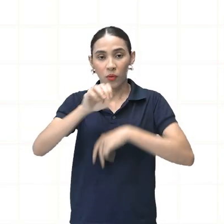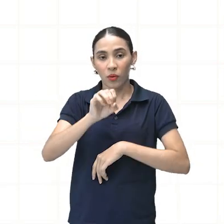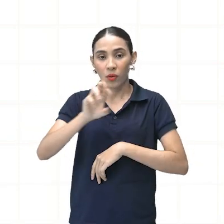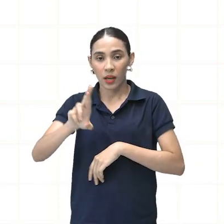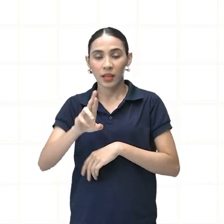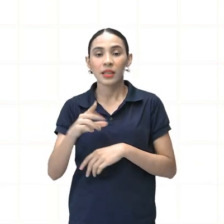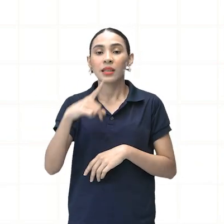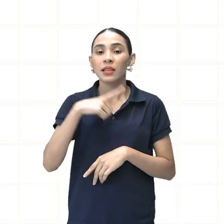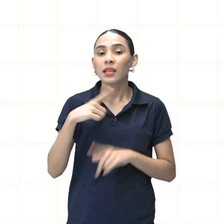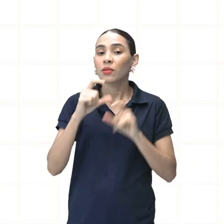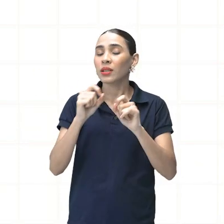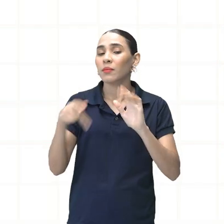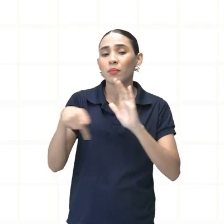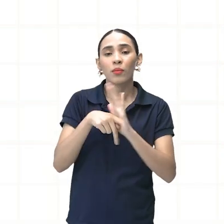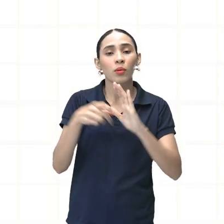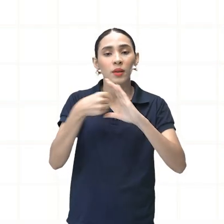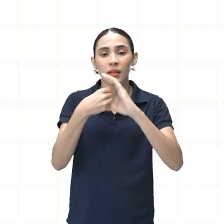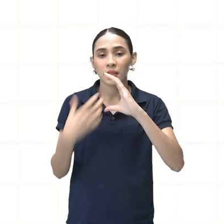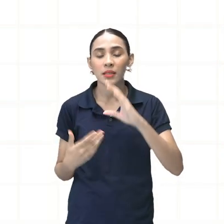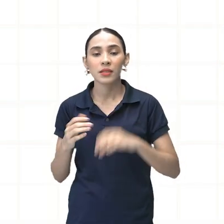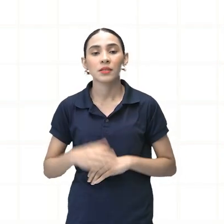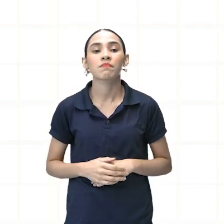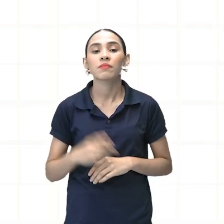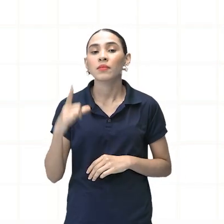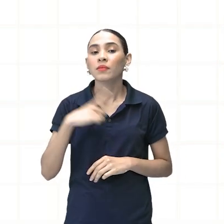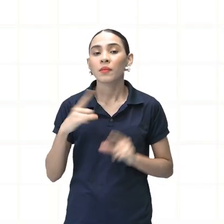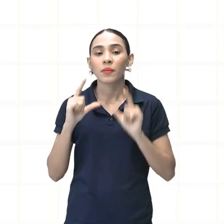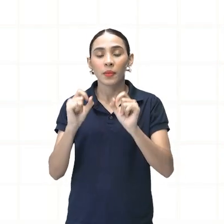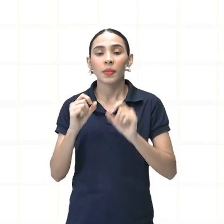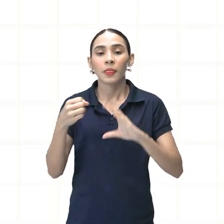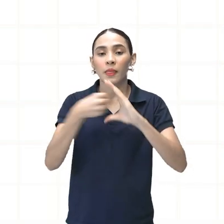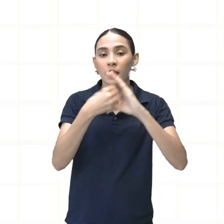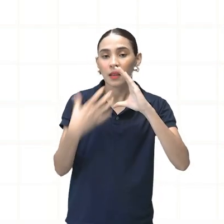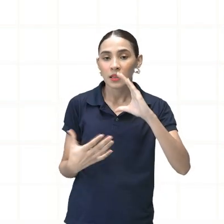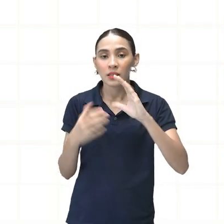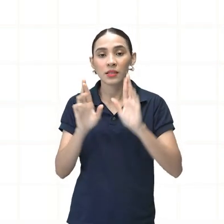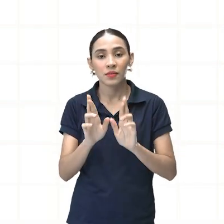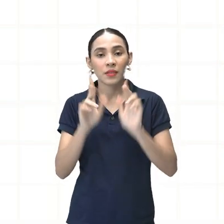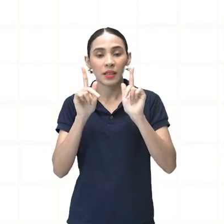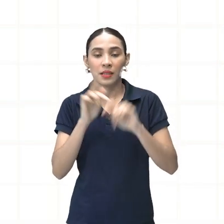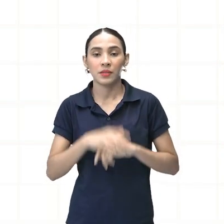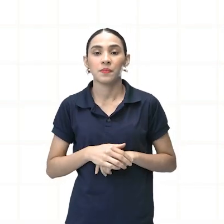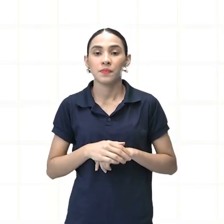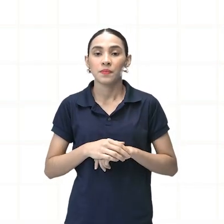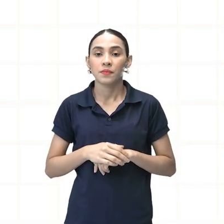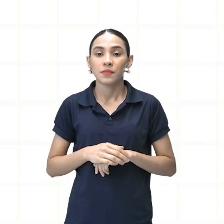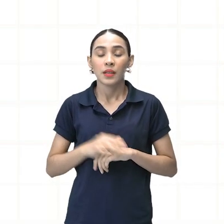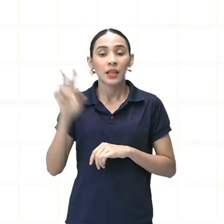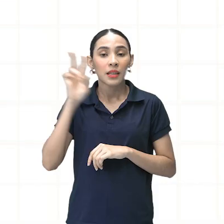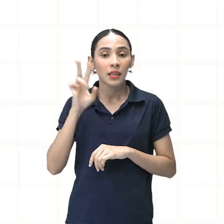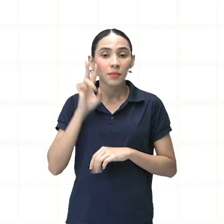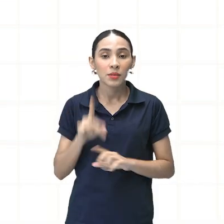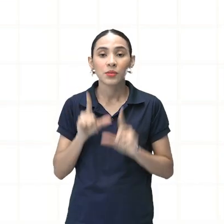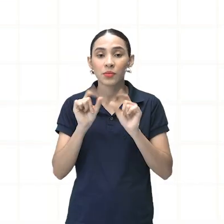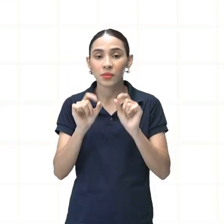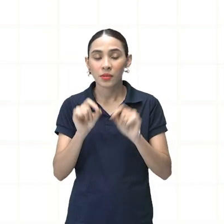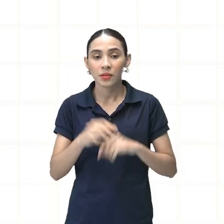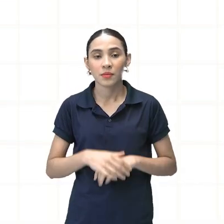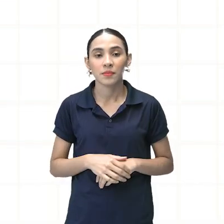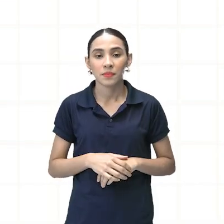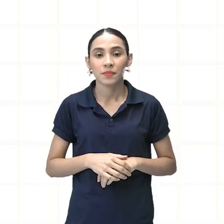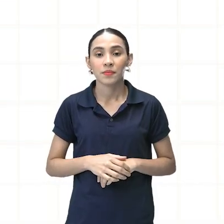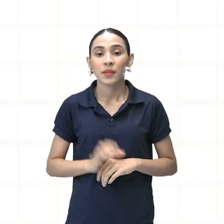orientais possui suas próprias características, né? Possui ali características distintas. Lembre-se, eu falei para